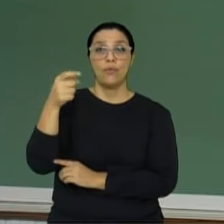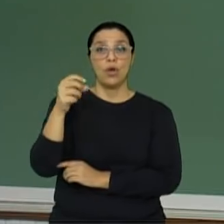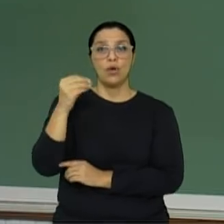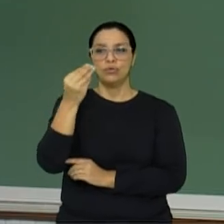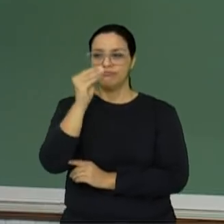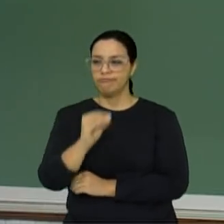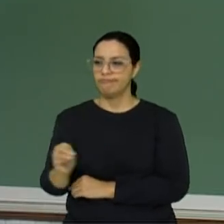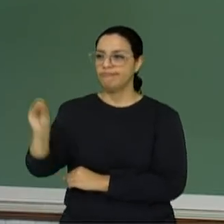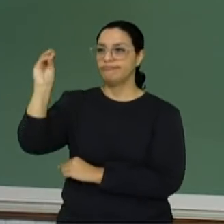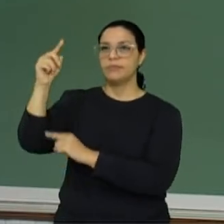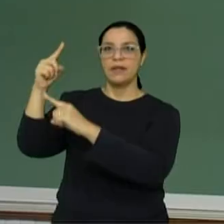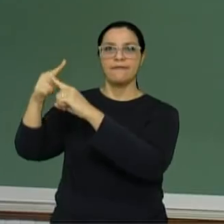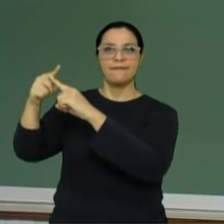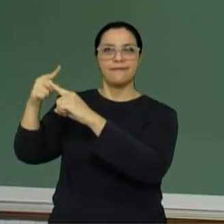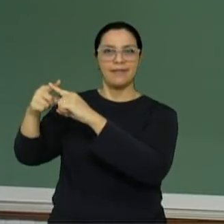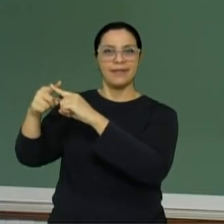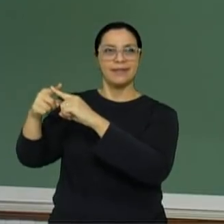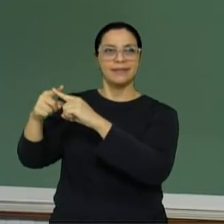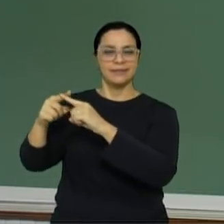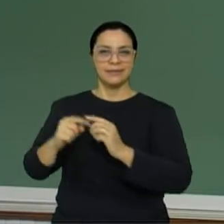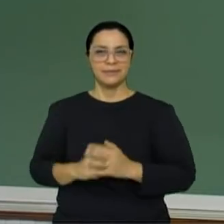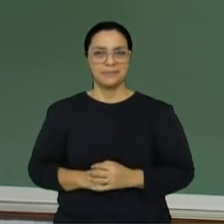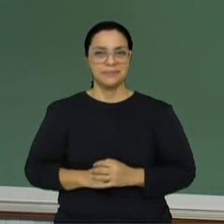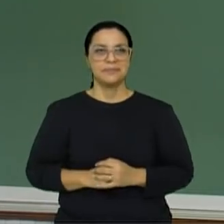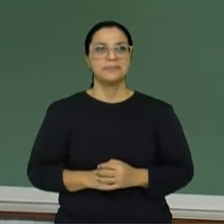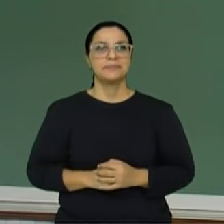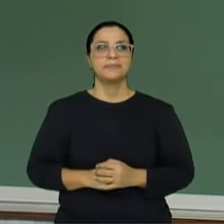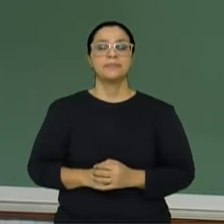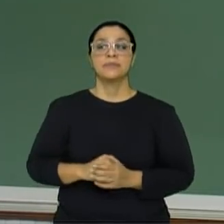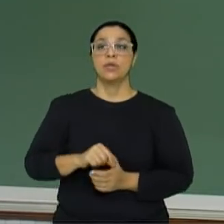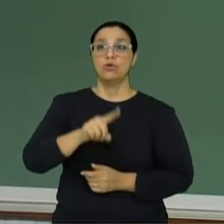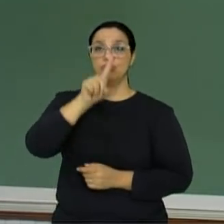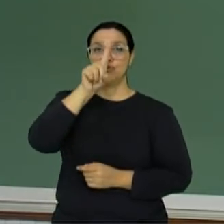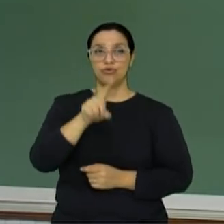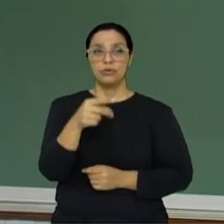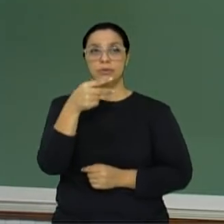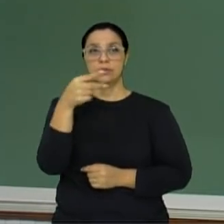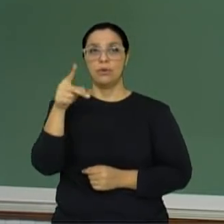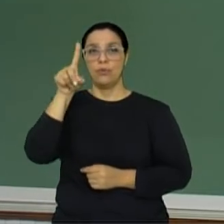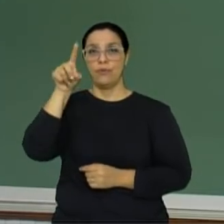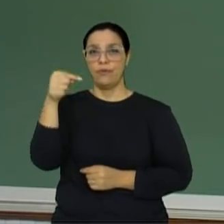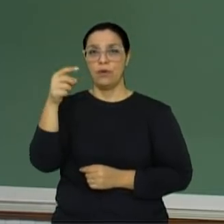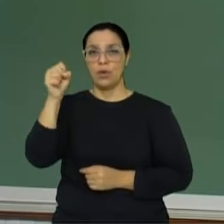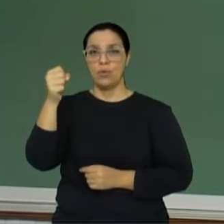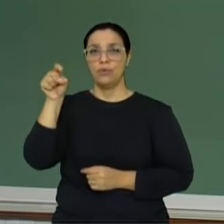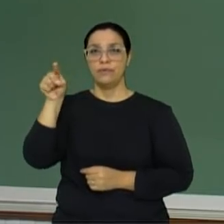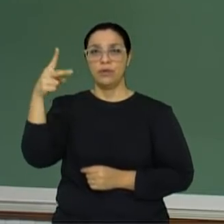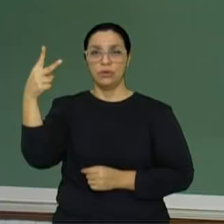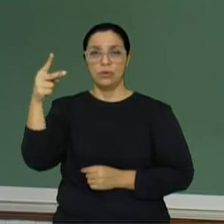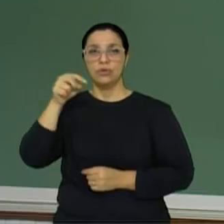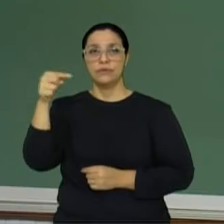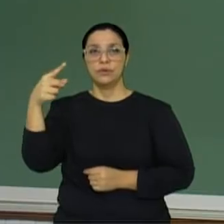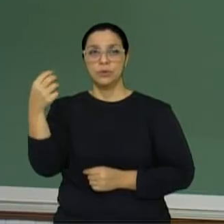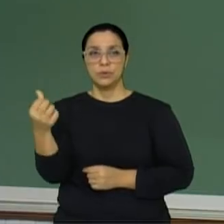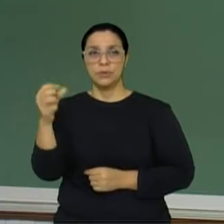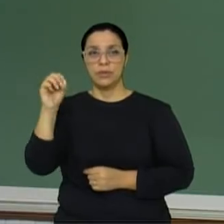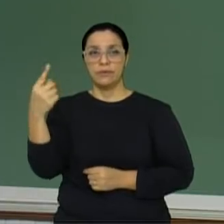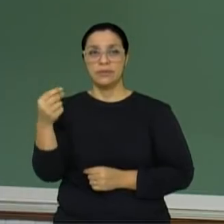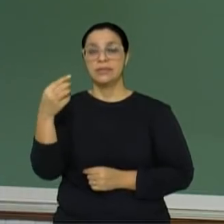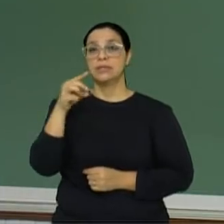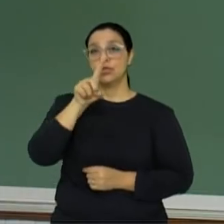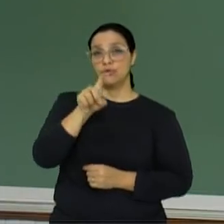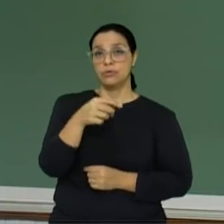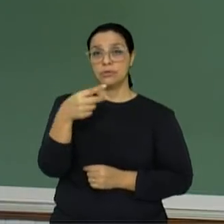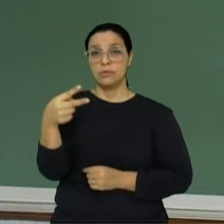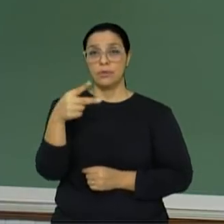está dividindo, pelo princípio multiplicativo, ele vai multiplicando lá o 2, né? Então fica 1,8 vezes 2, que dá 3,6, e